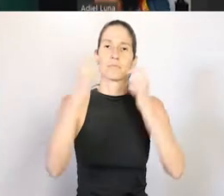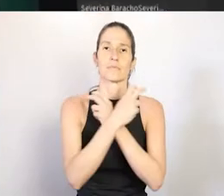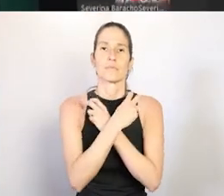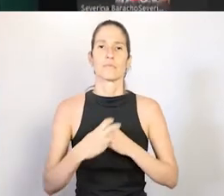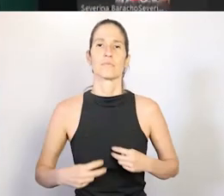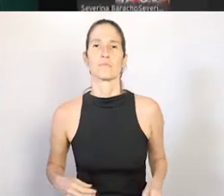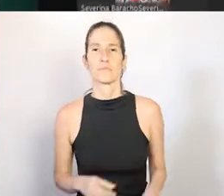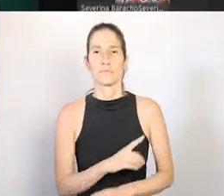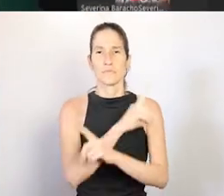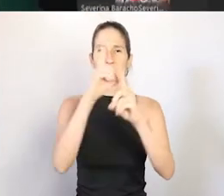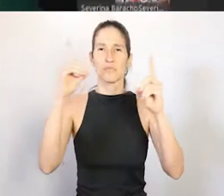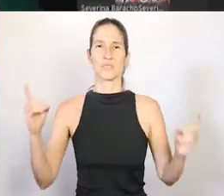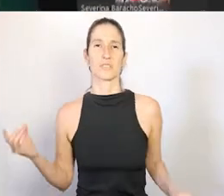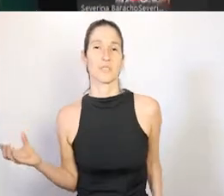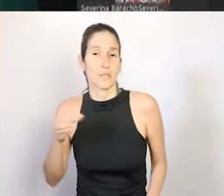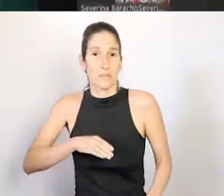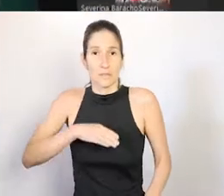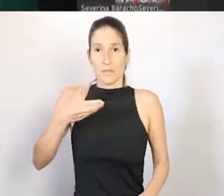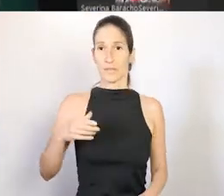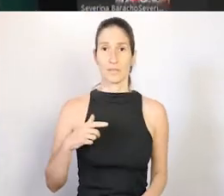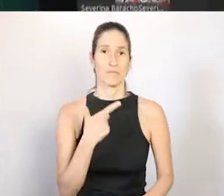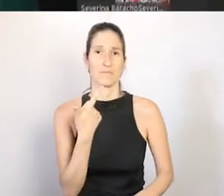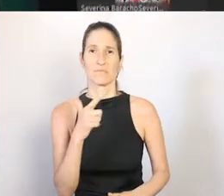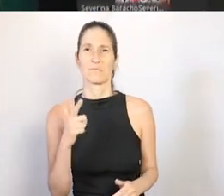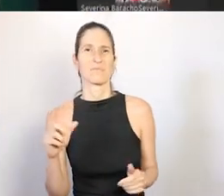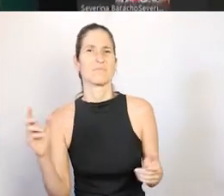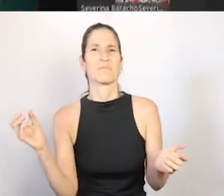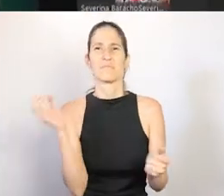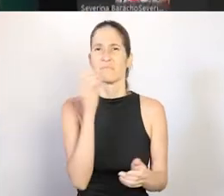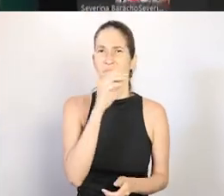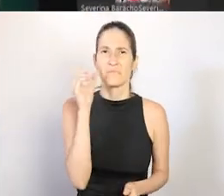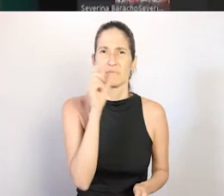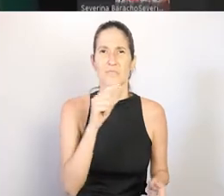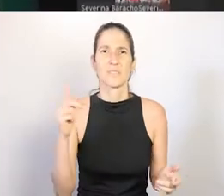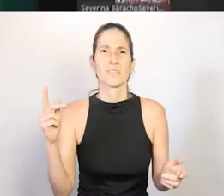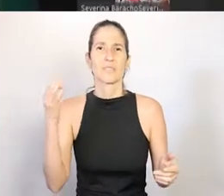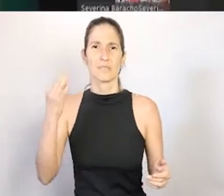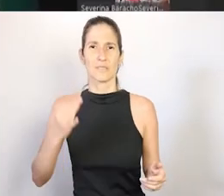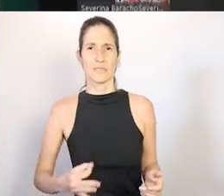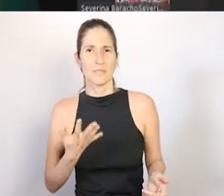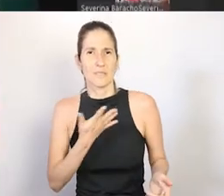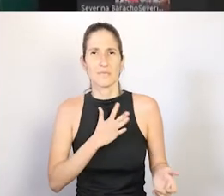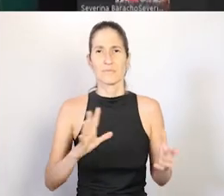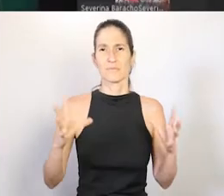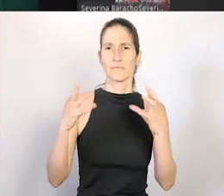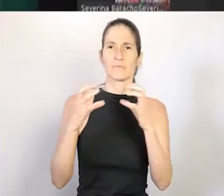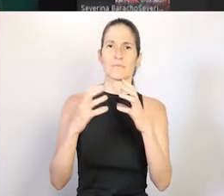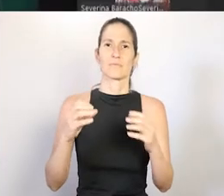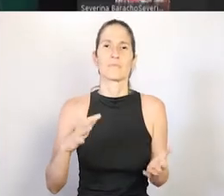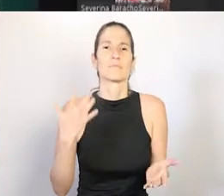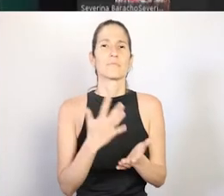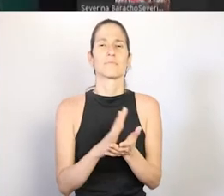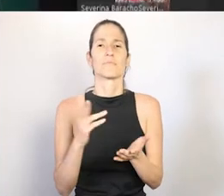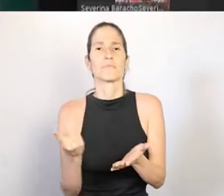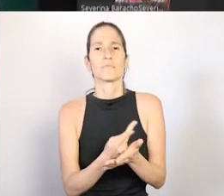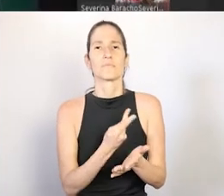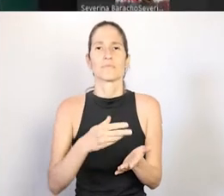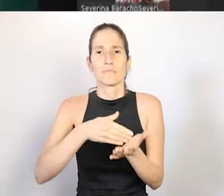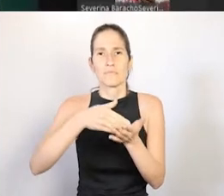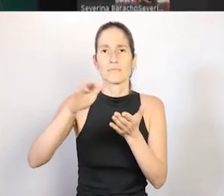vir no sertão da terra, sempre que é terra. Eu entendi que eu sou valente, mas não é verdade não. Eu sou um cabra direito, um forte de confusão. Me dou fora do compasso, vai pra fora